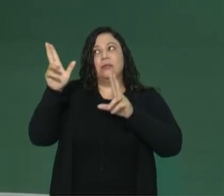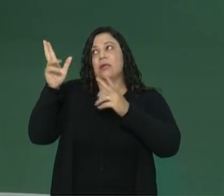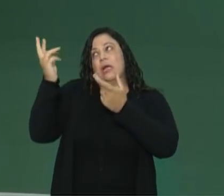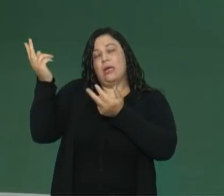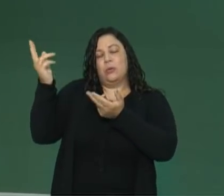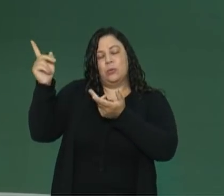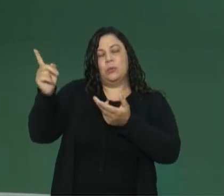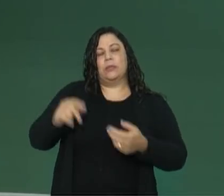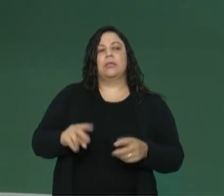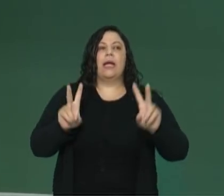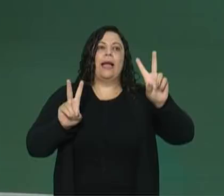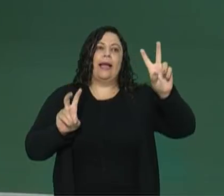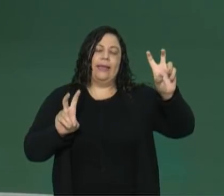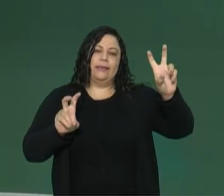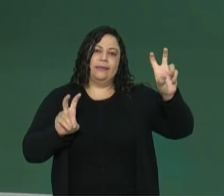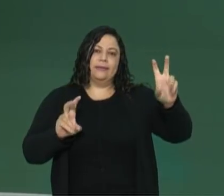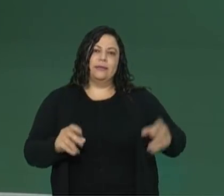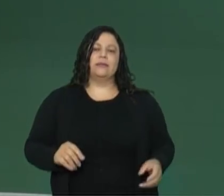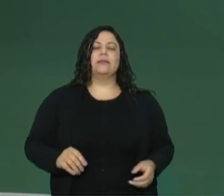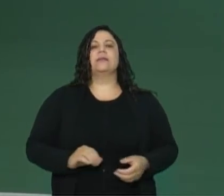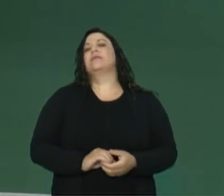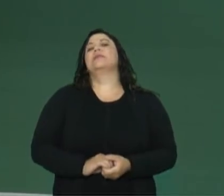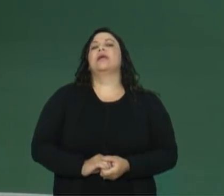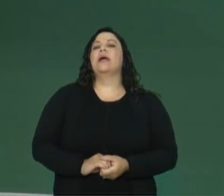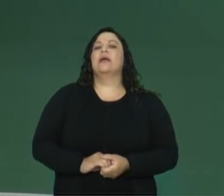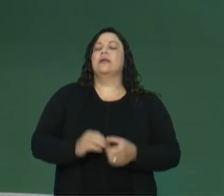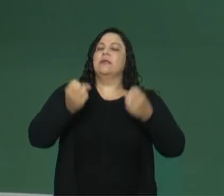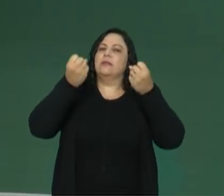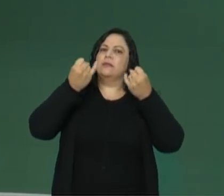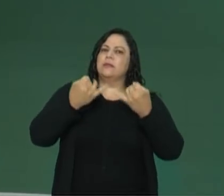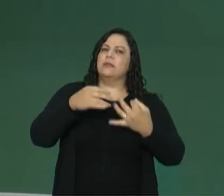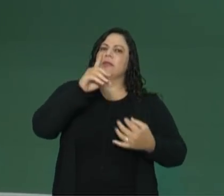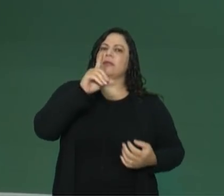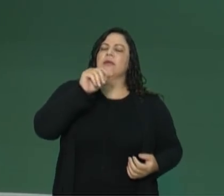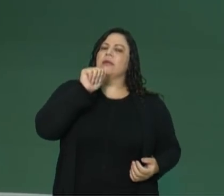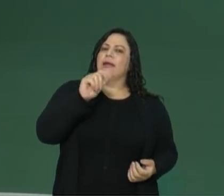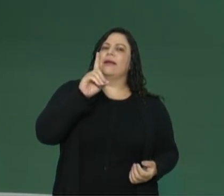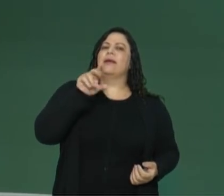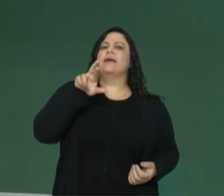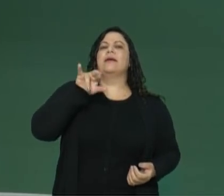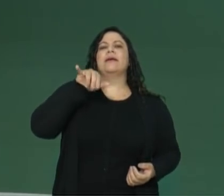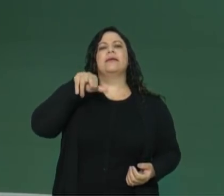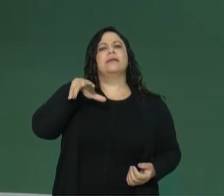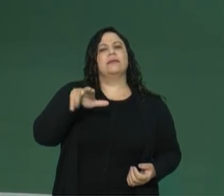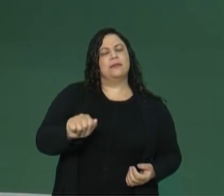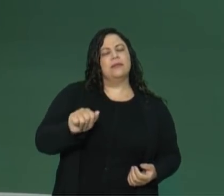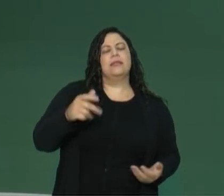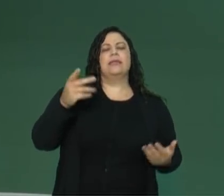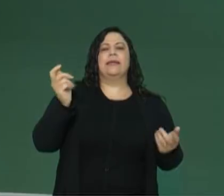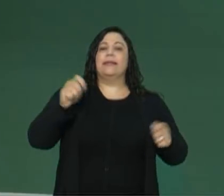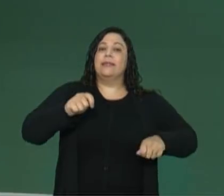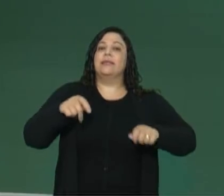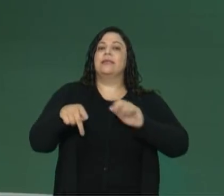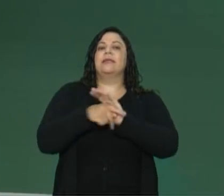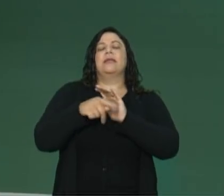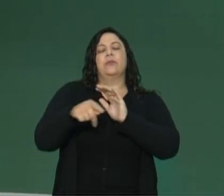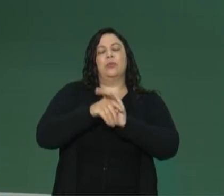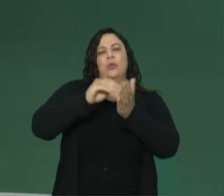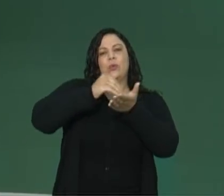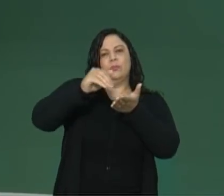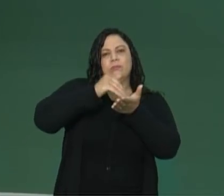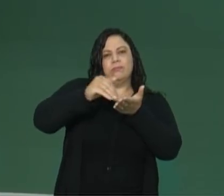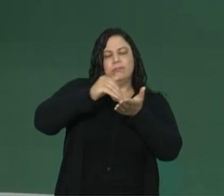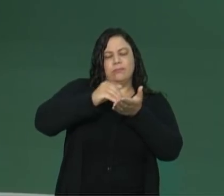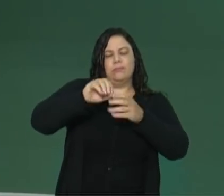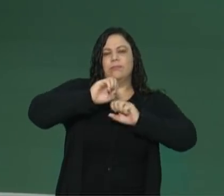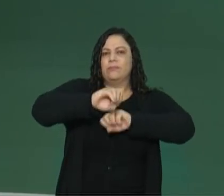aí aspeado, em aspas, as falas da Adriana Pagan, que é da Secretaria de Educação de São